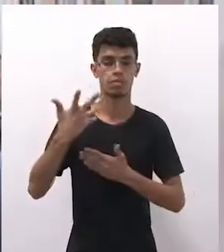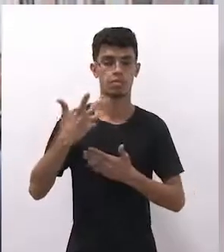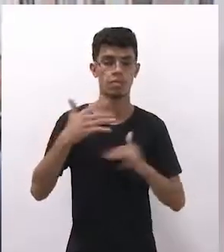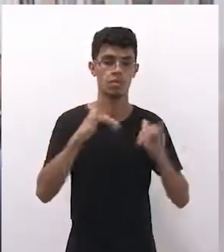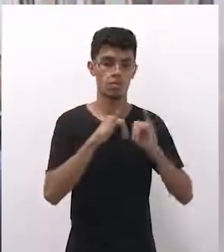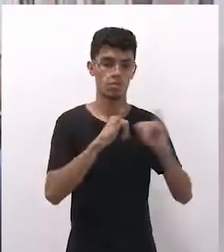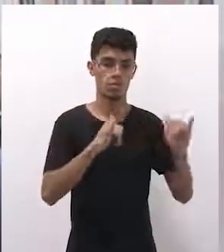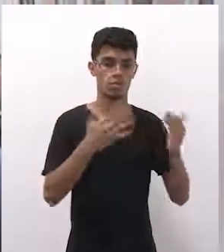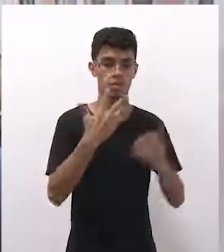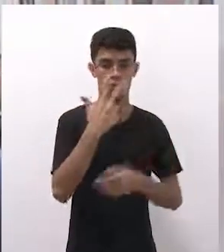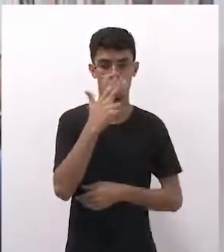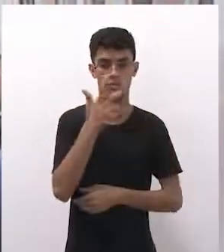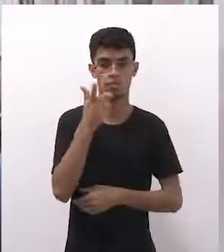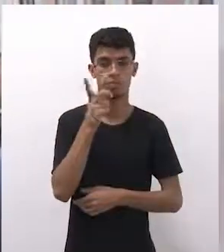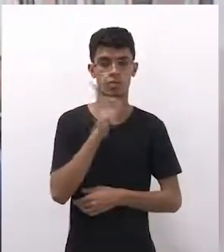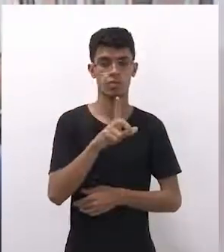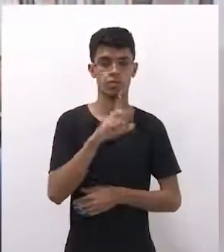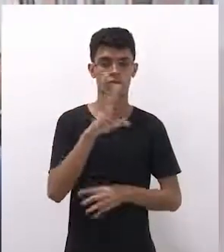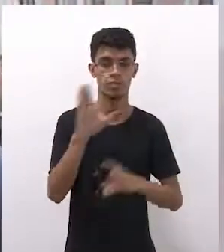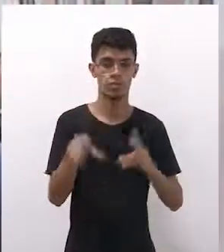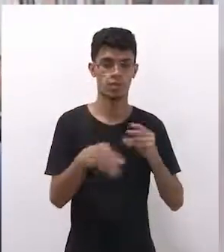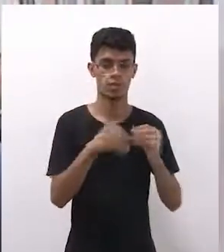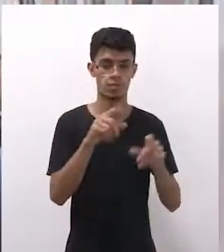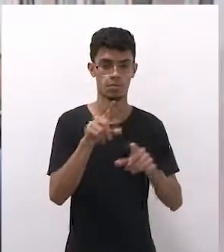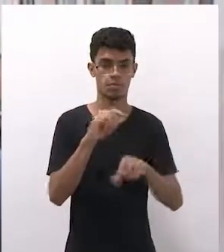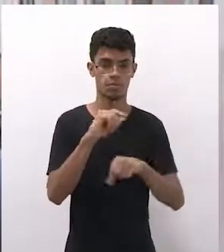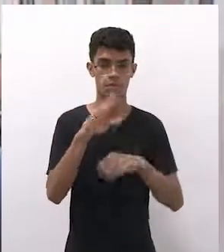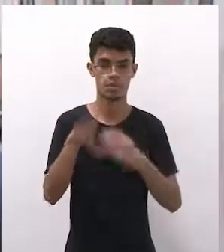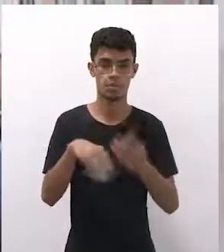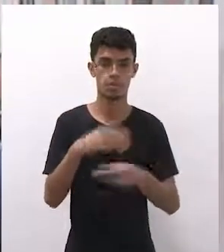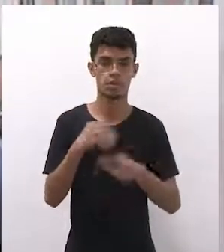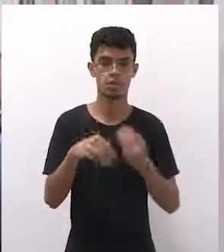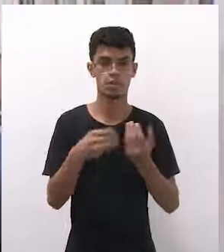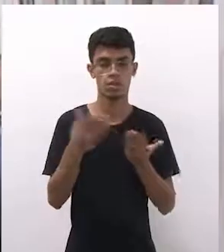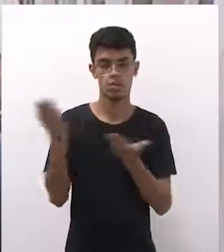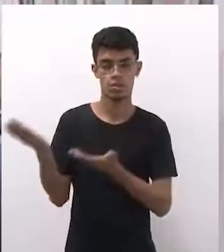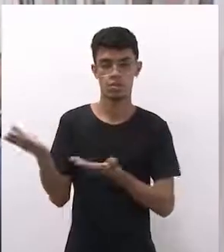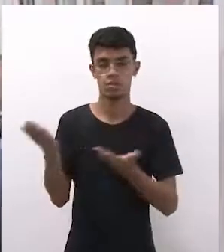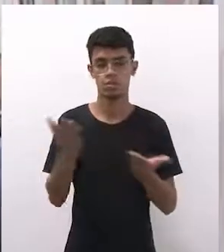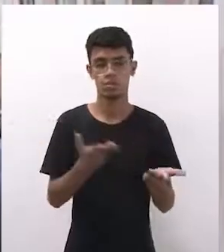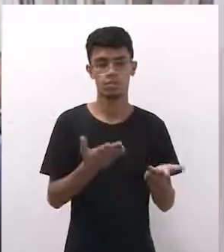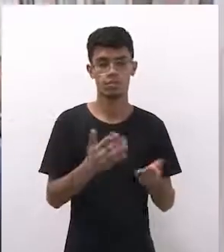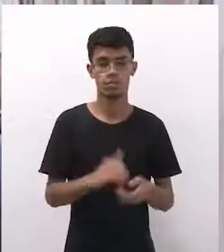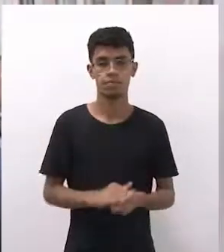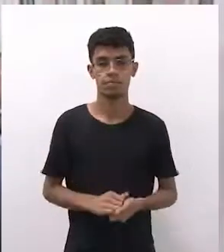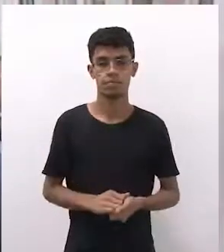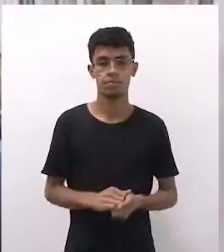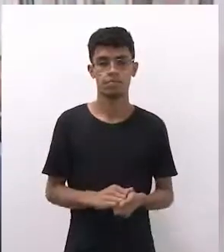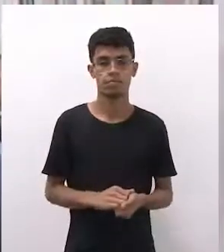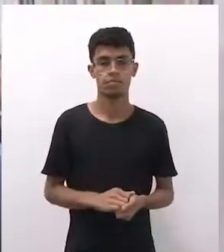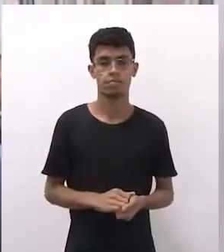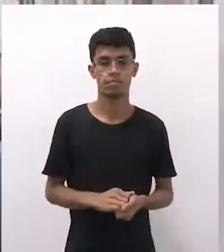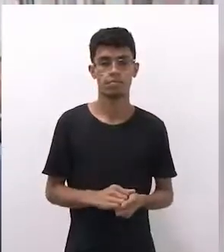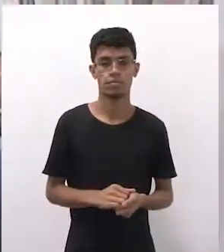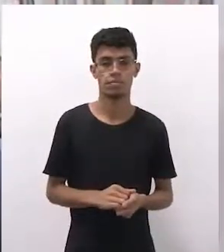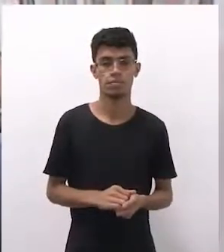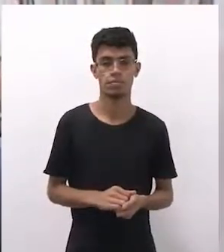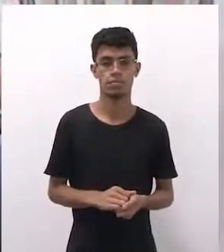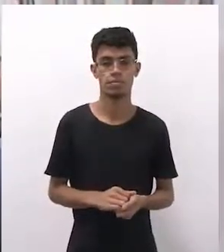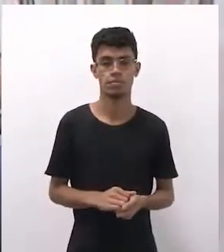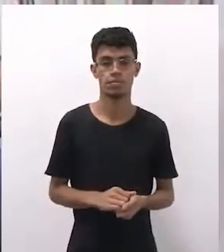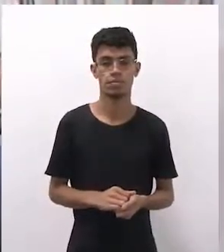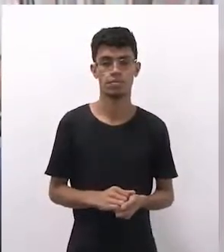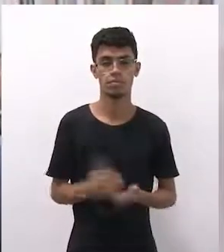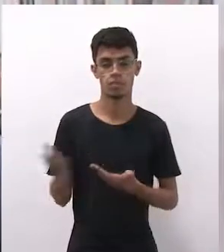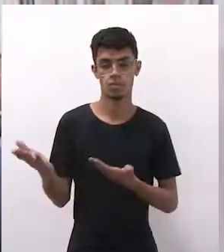que eu consegui fazer um condensado. Então, eu passo a palavra para a senhora, peço que a senhora possa fazer o comentário aí em cima das coisas que